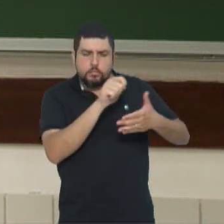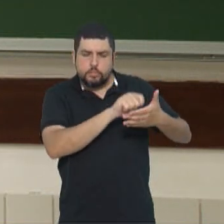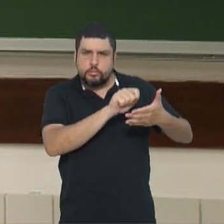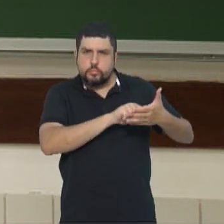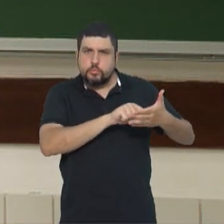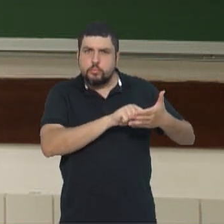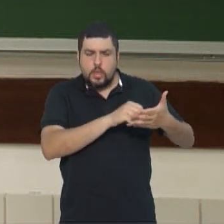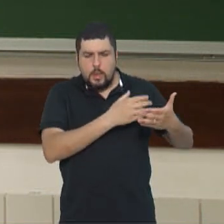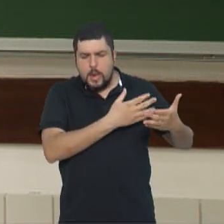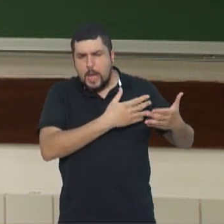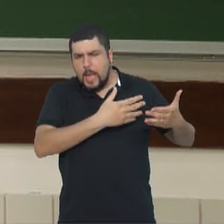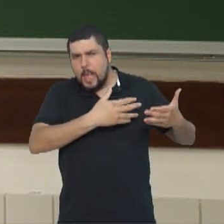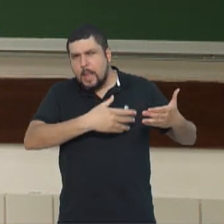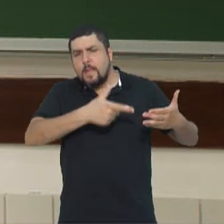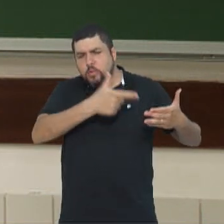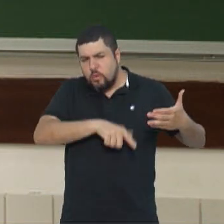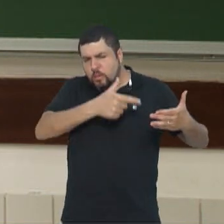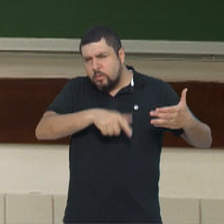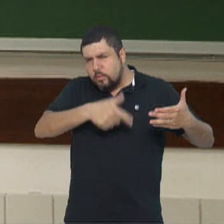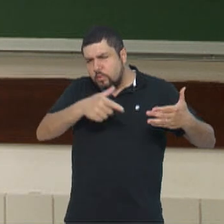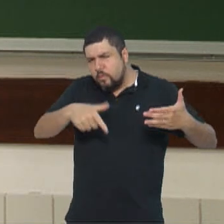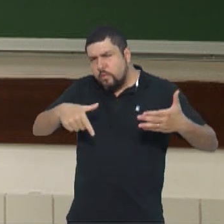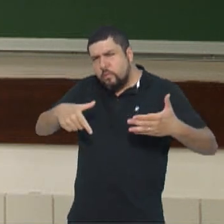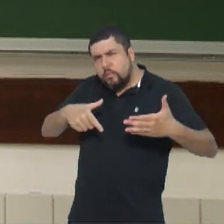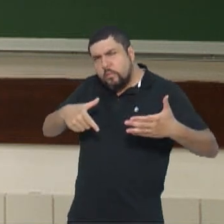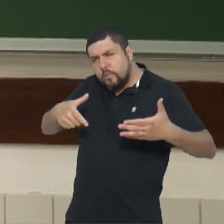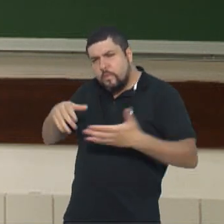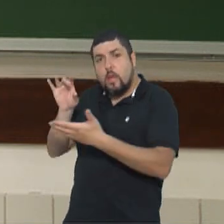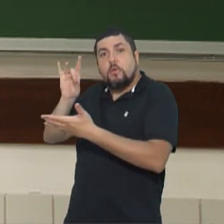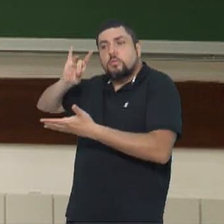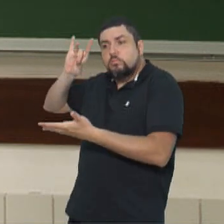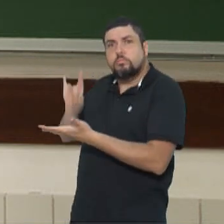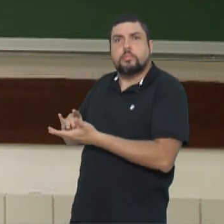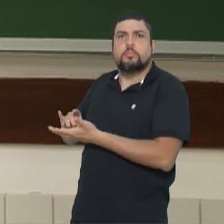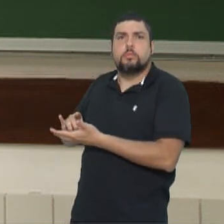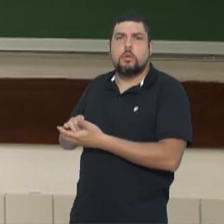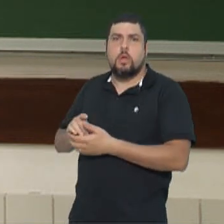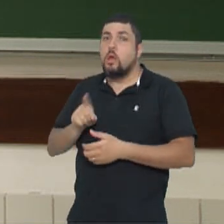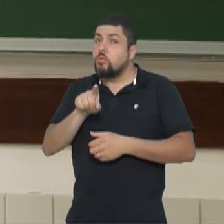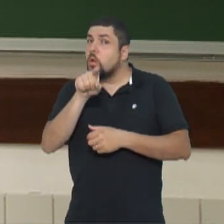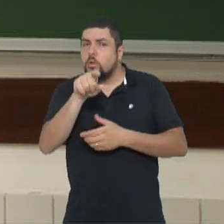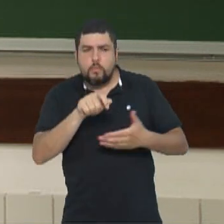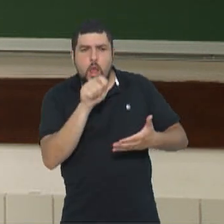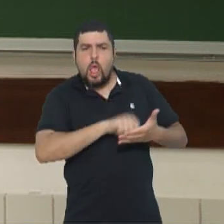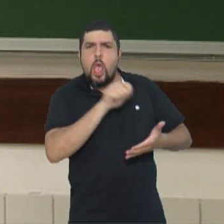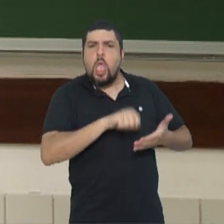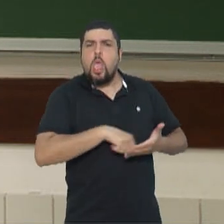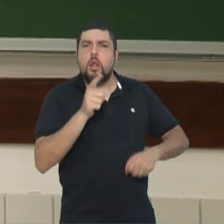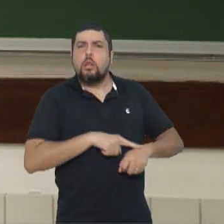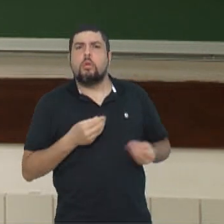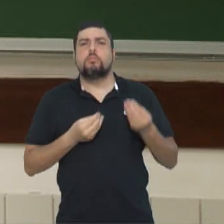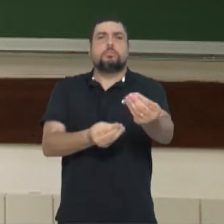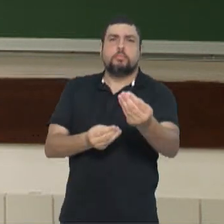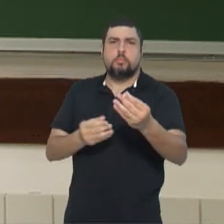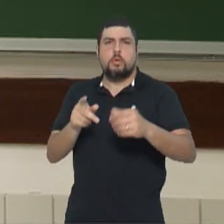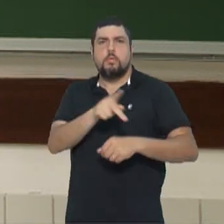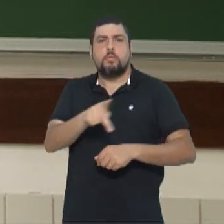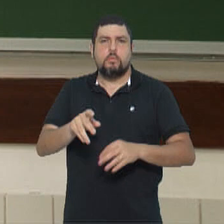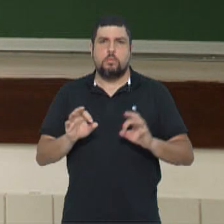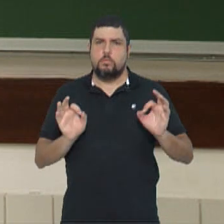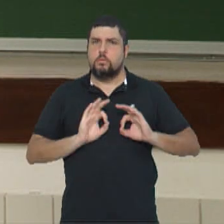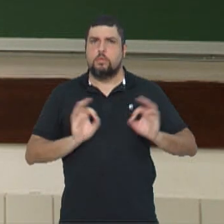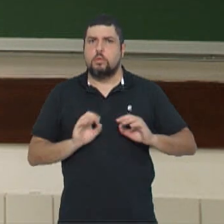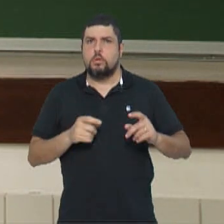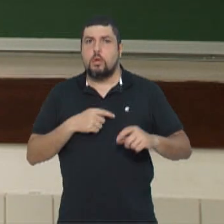como último momento. Não é para você sair escrevendo e entregar para o professor, né? A gente tem que repensar essa maneira de